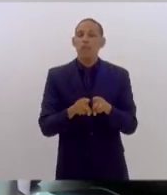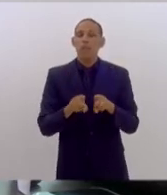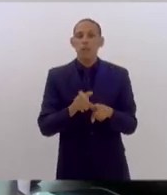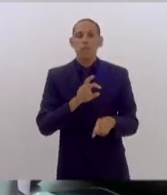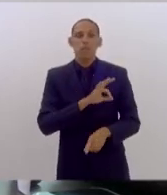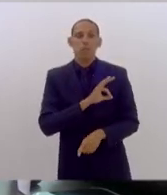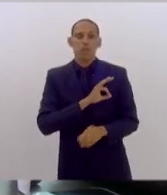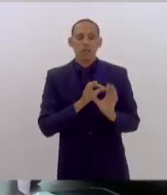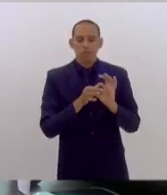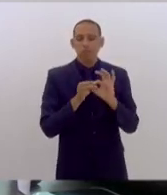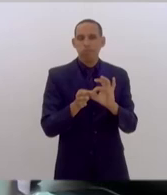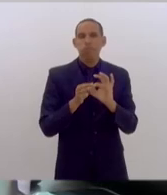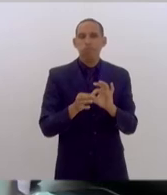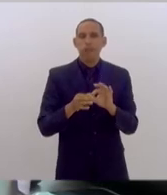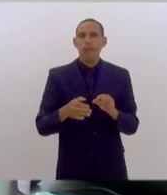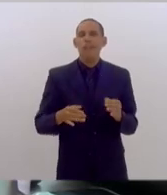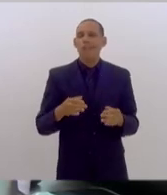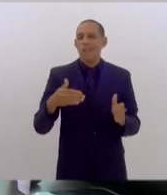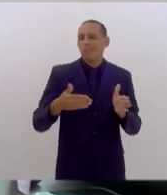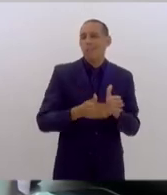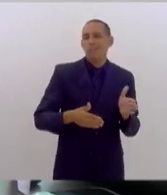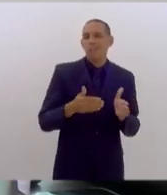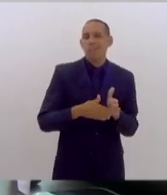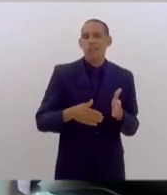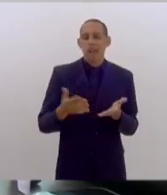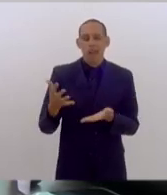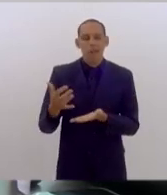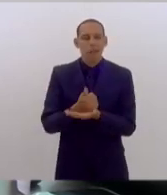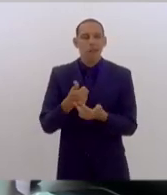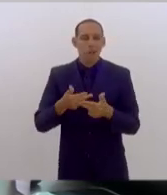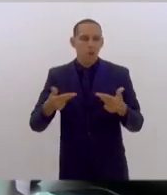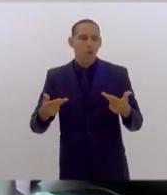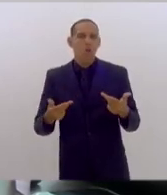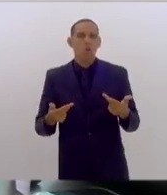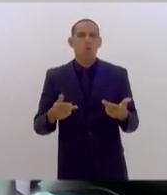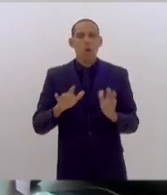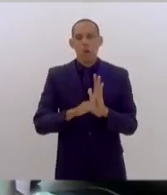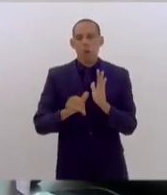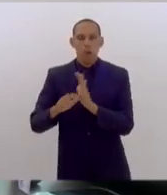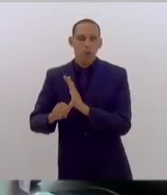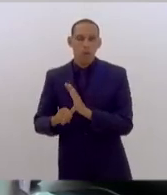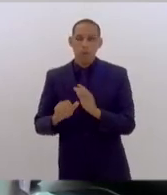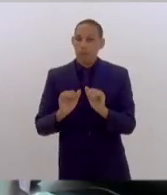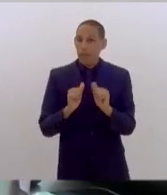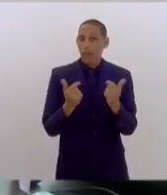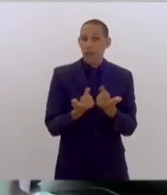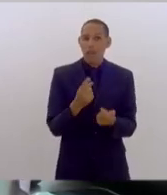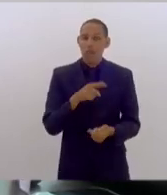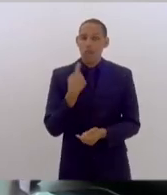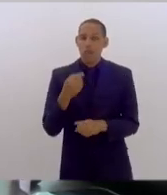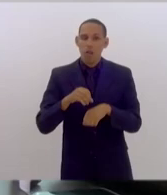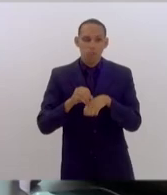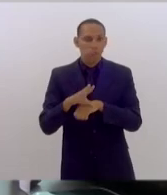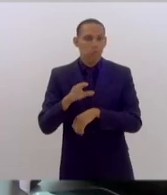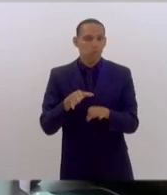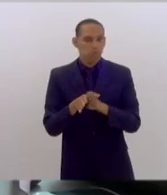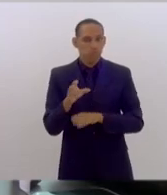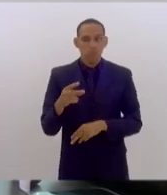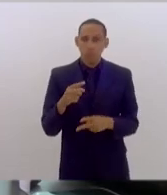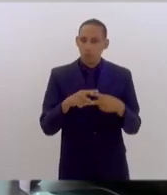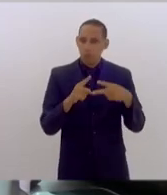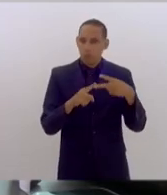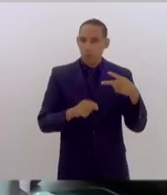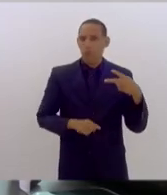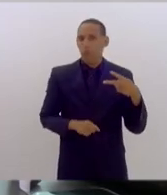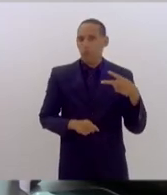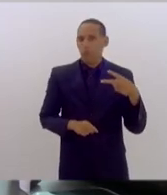para combater a receptação Ea venda ilegal de material e como nós vemos aqui alerj nós fizemos duas recomendações todas